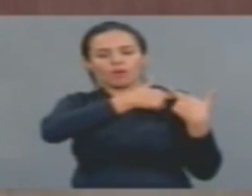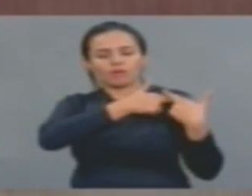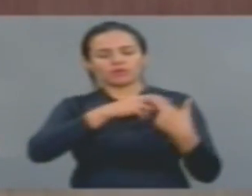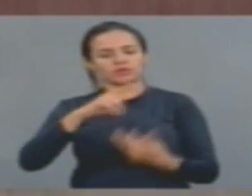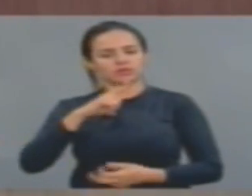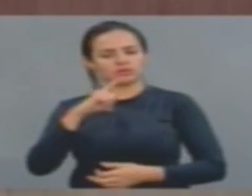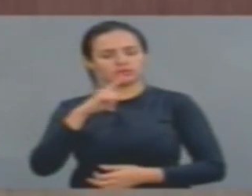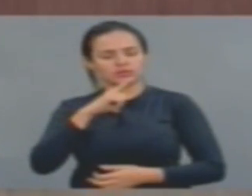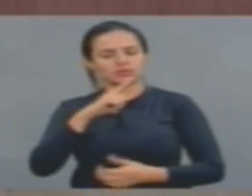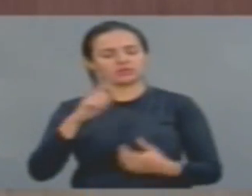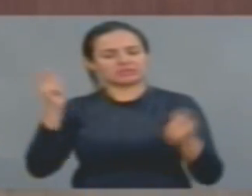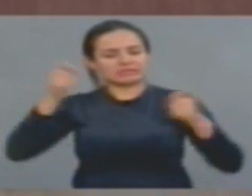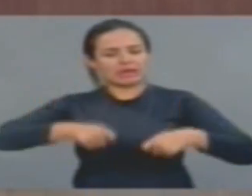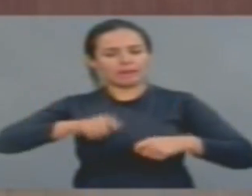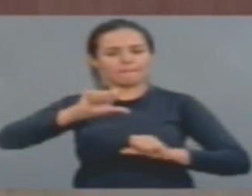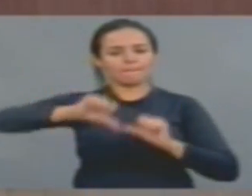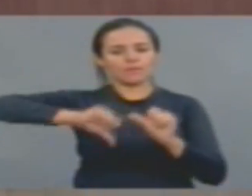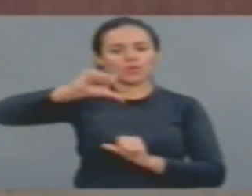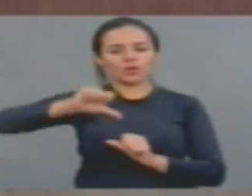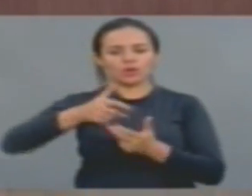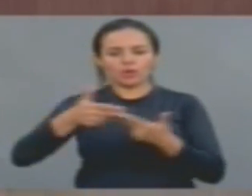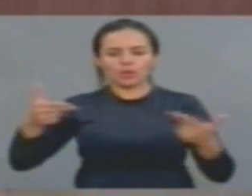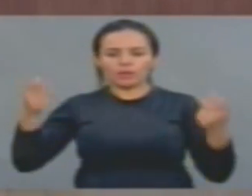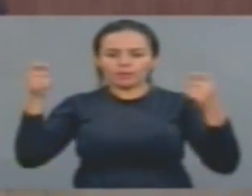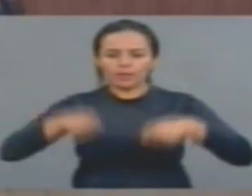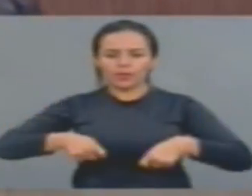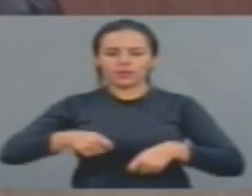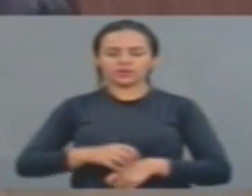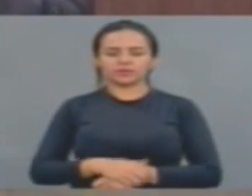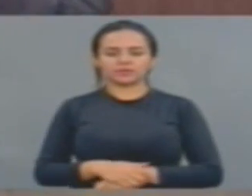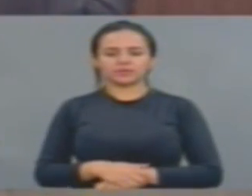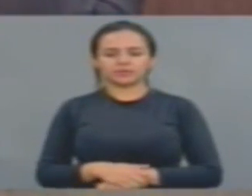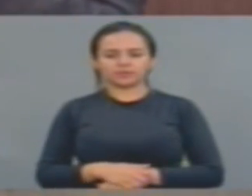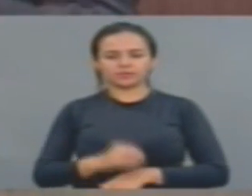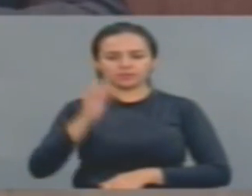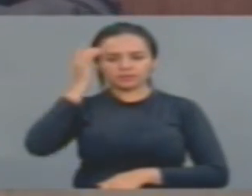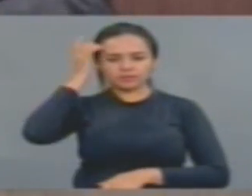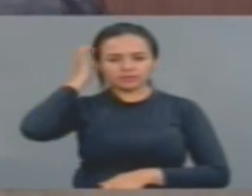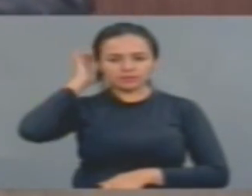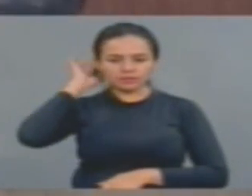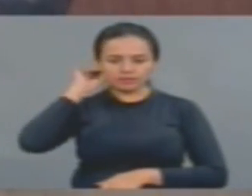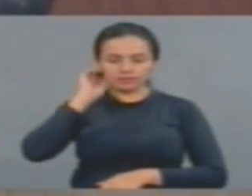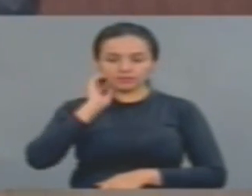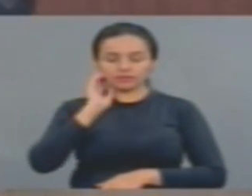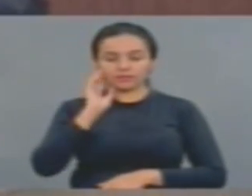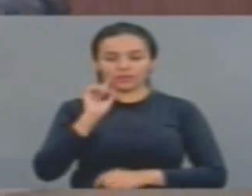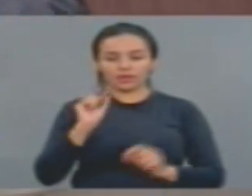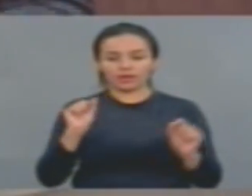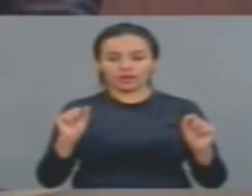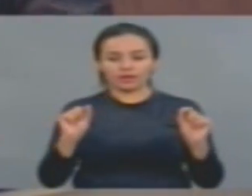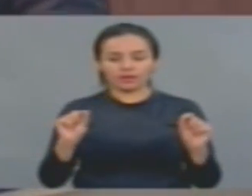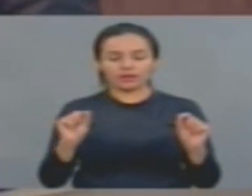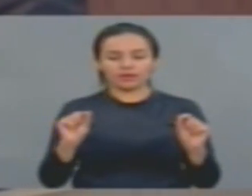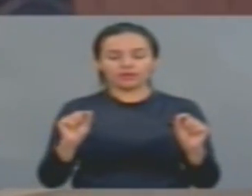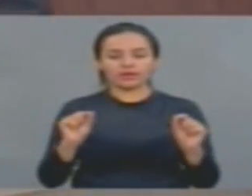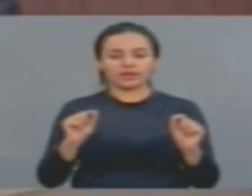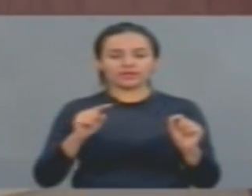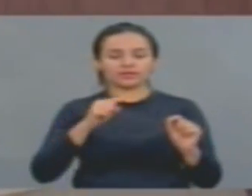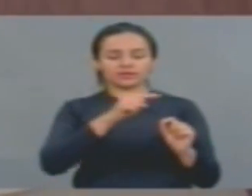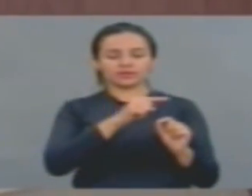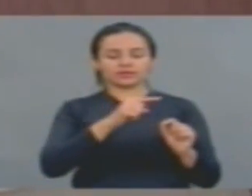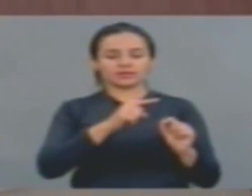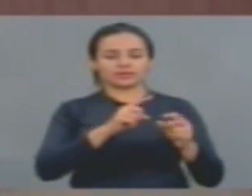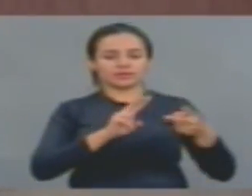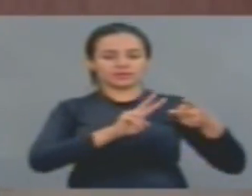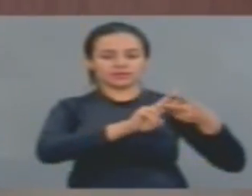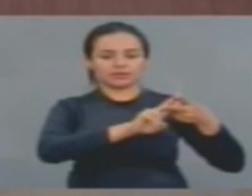tem uma força convocatória para... Desculpe, deputado, sem contar com a questão que nós não estamos levantando aqui, que é a questão da reincidência, que é uma